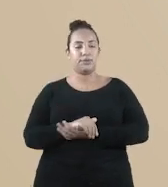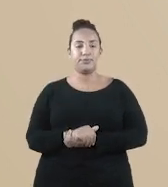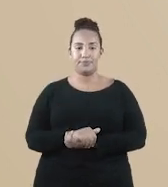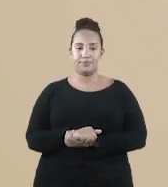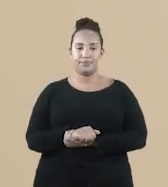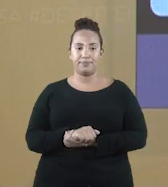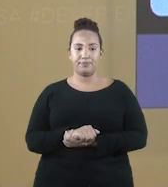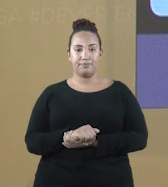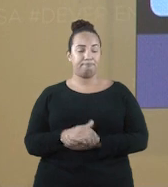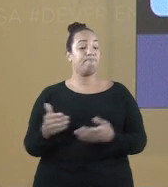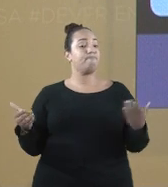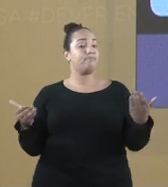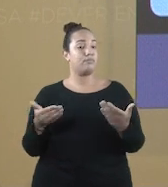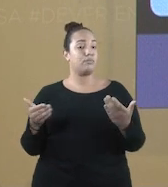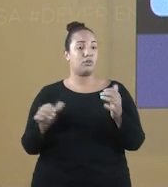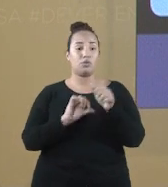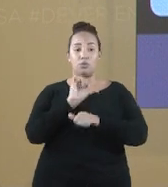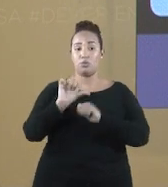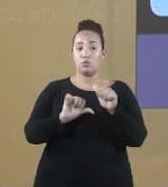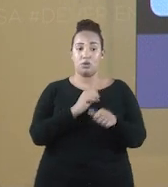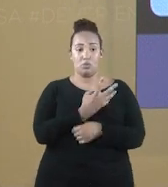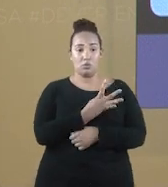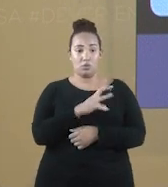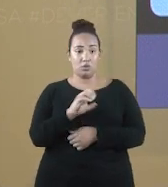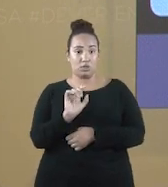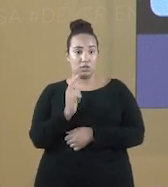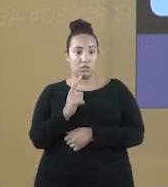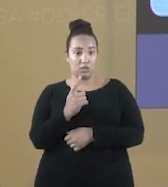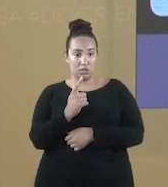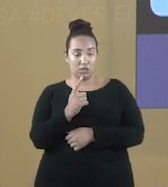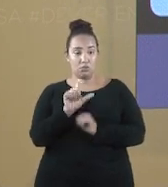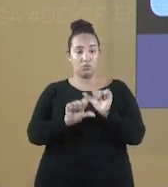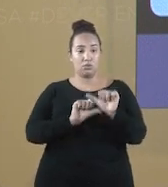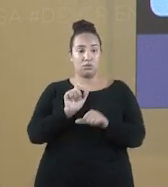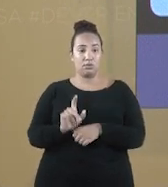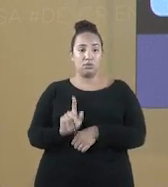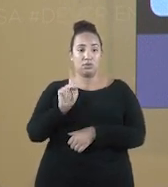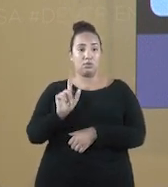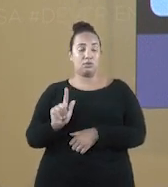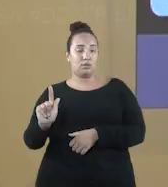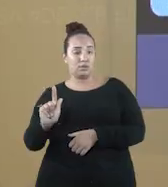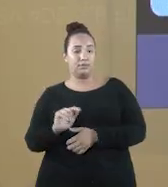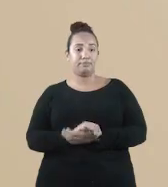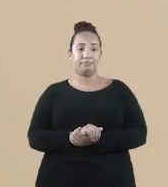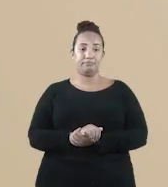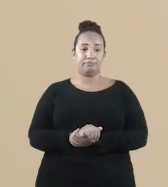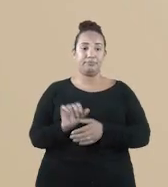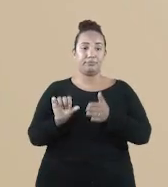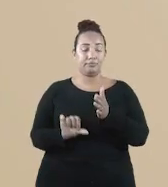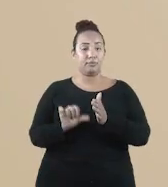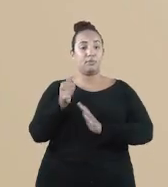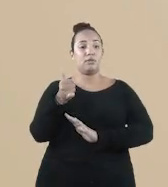litros. Agora, vamos transformar 400 gramas em quilogramas.